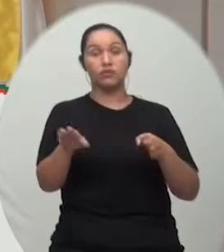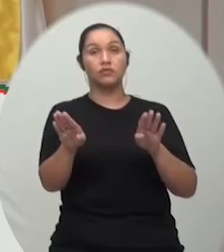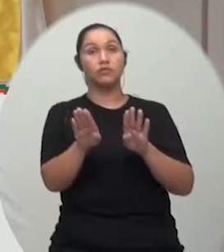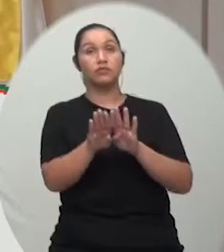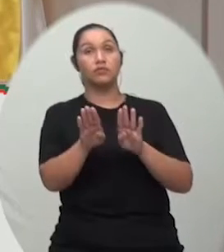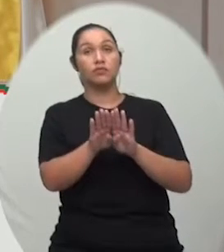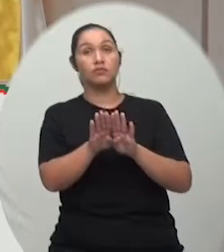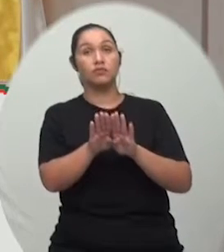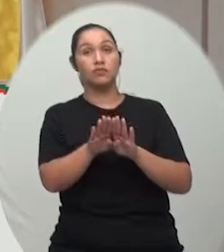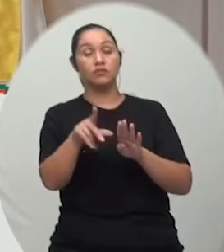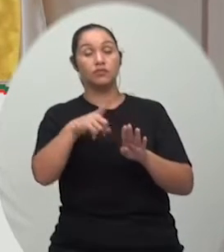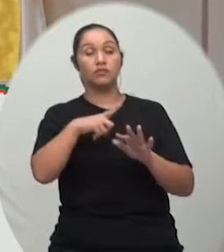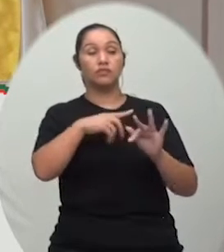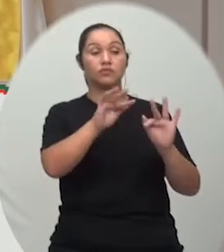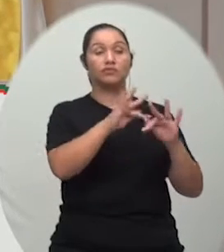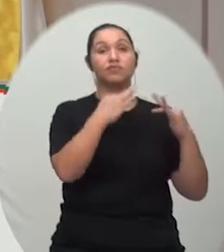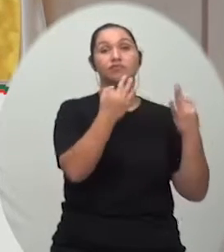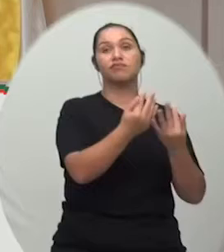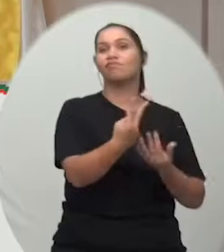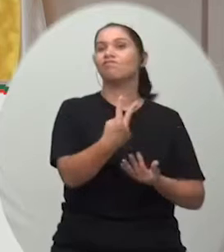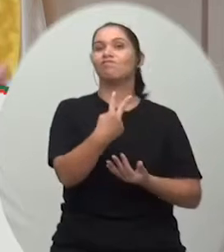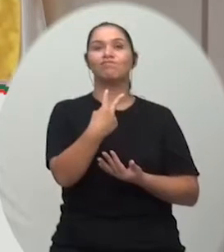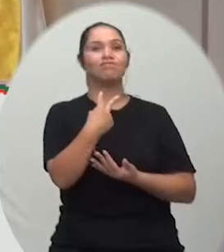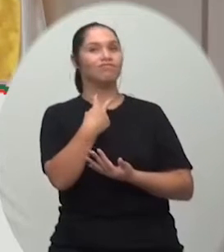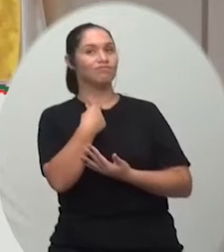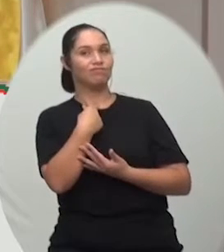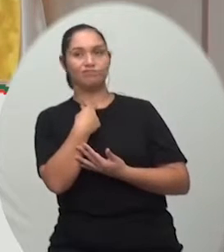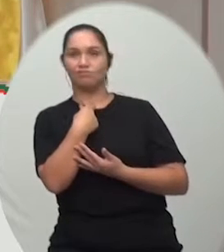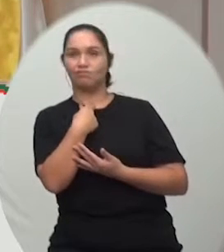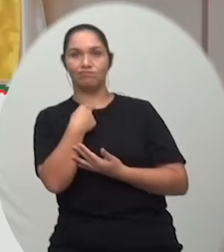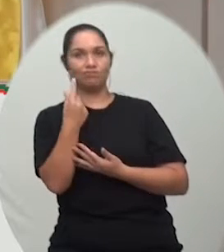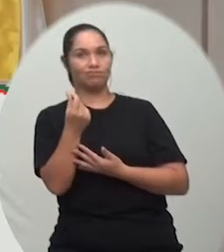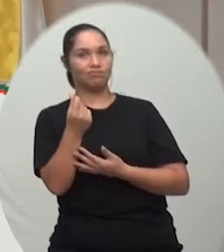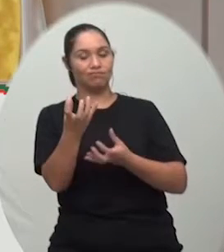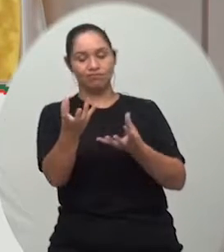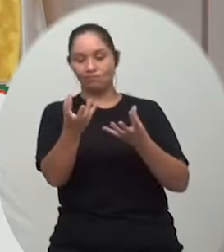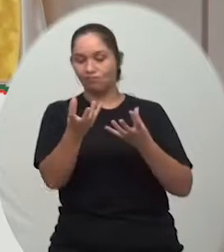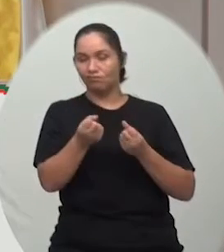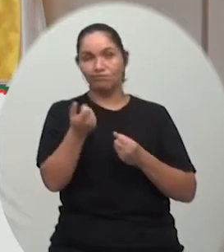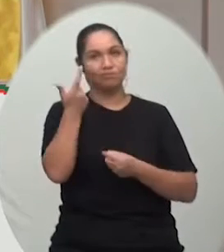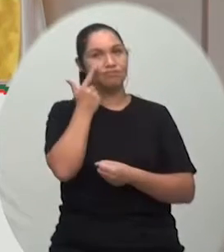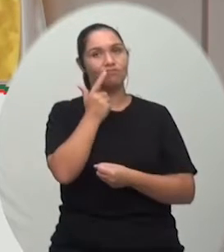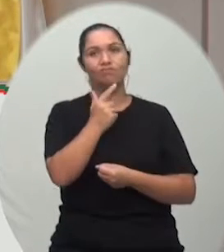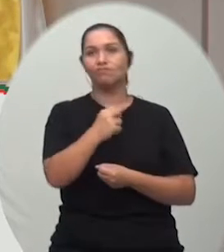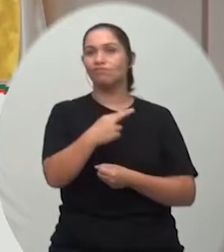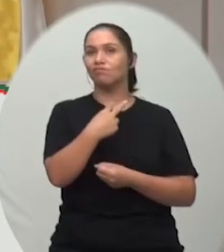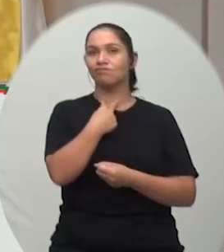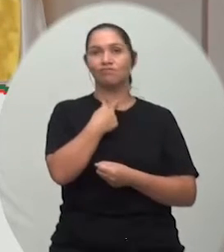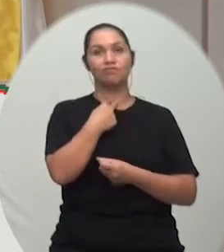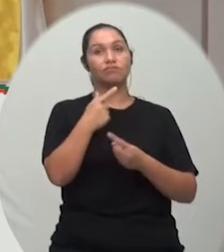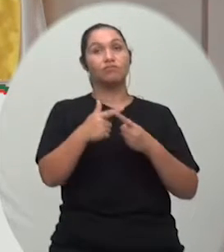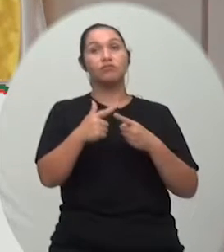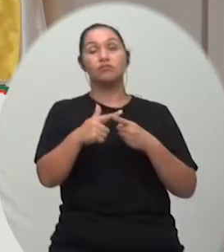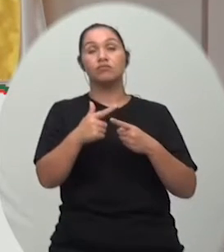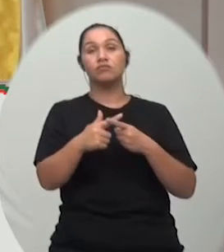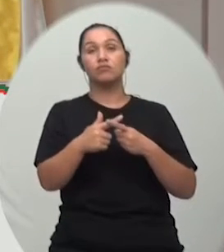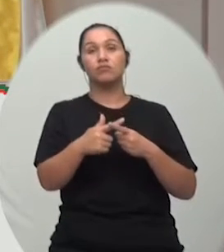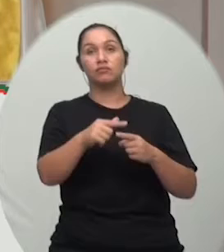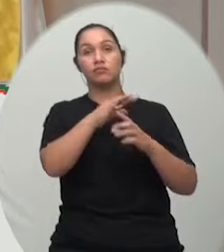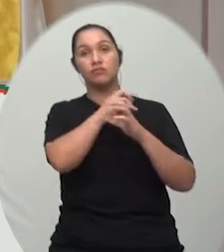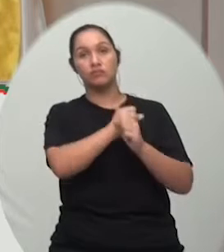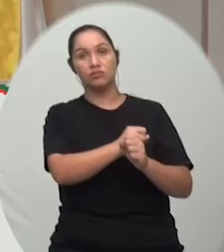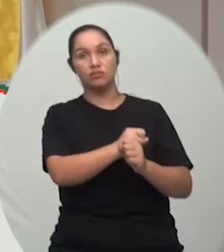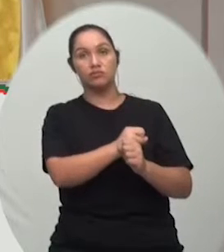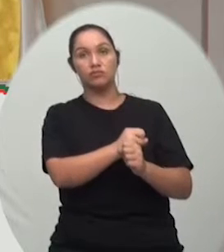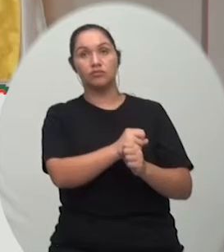existiriam famílias que, inclusive, não poderiam receber esse benefício, esse complemento, porque o cálculo que é